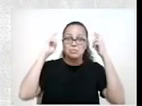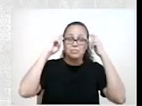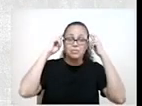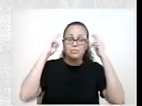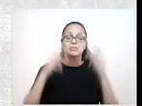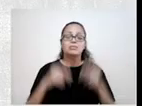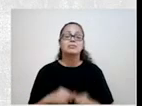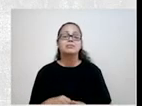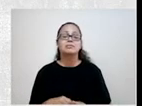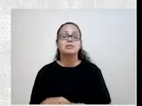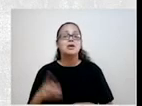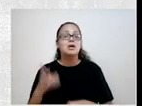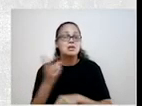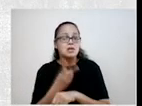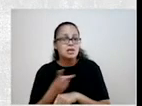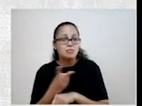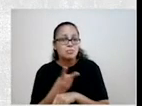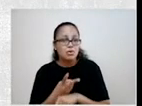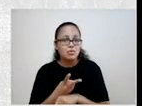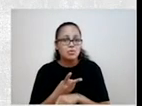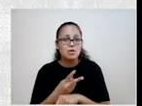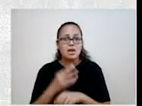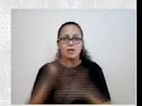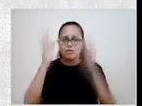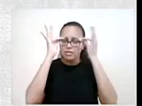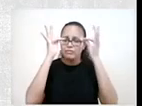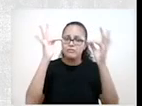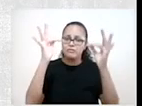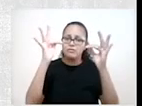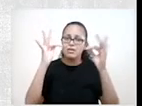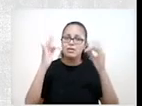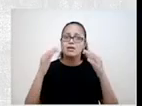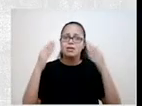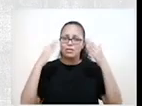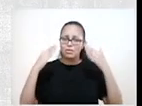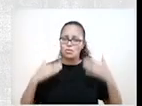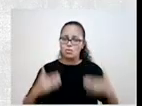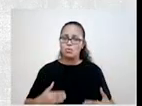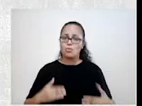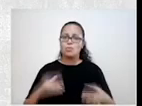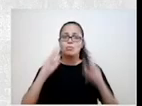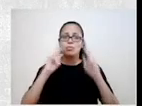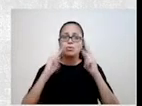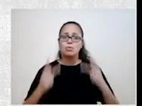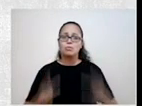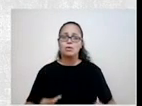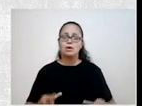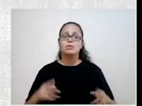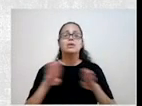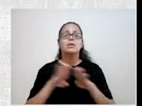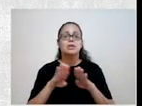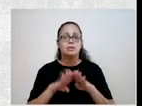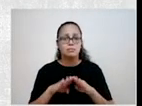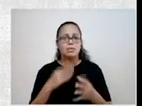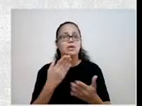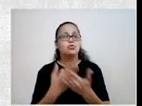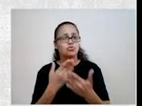que procuravam ser fiéis à anatomia humana. Michelangelo também estudou os